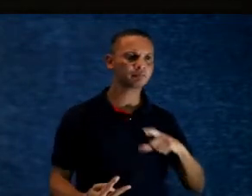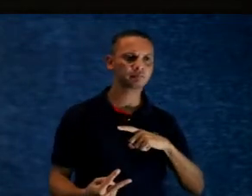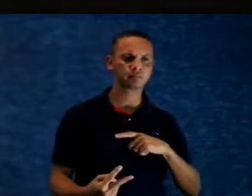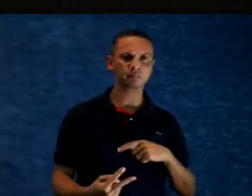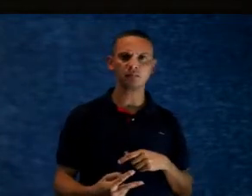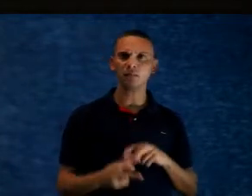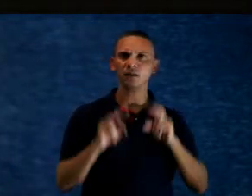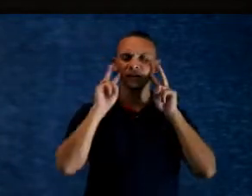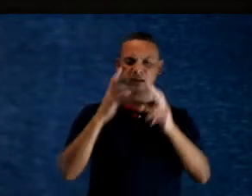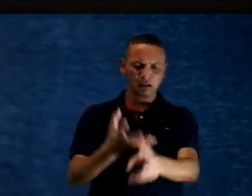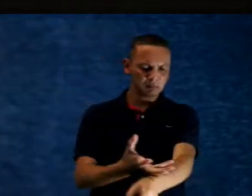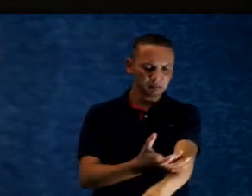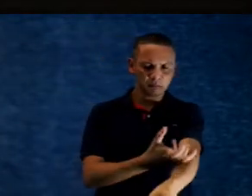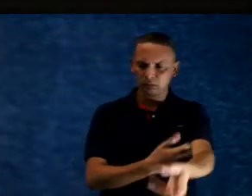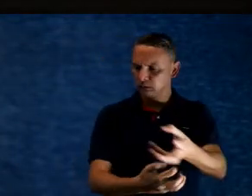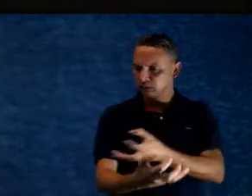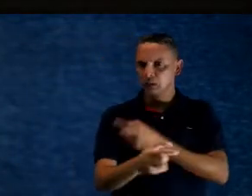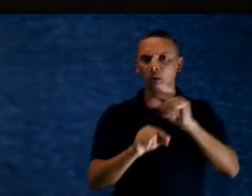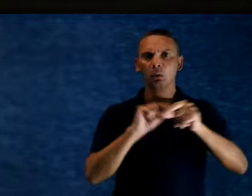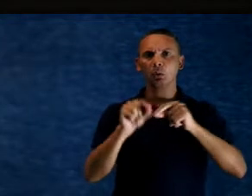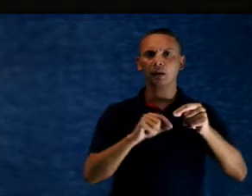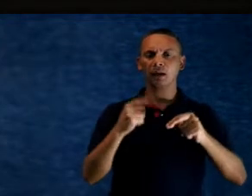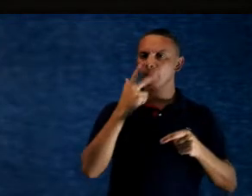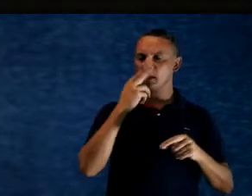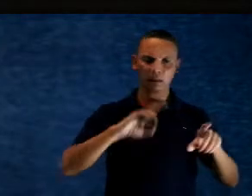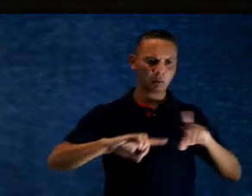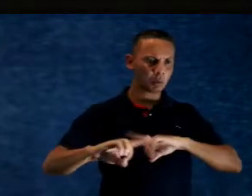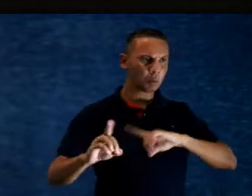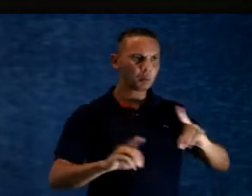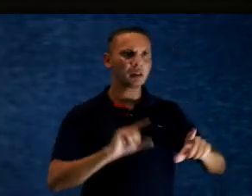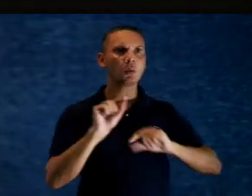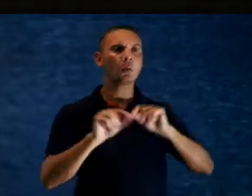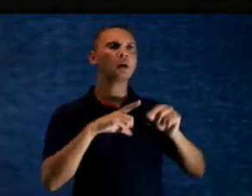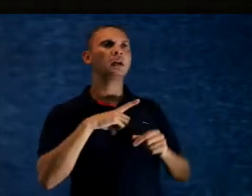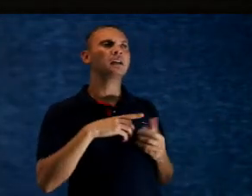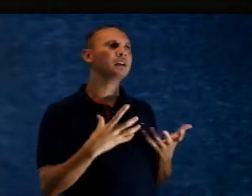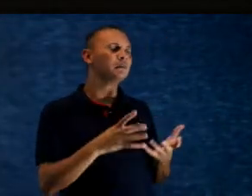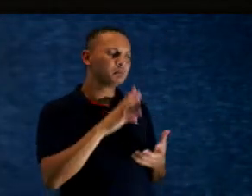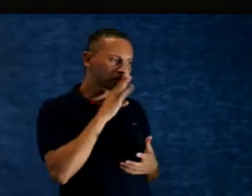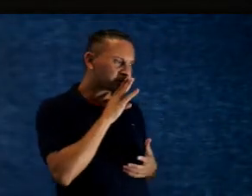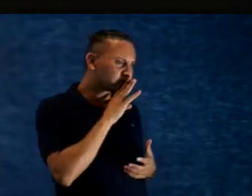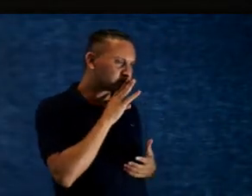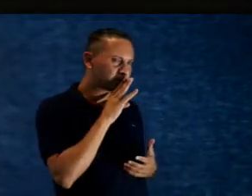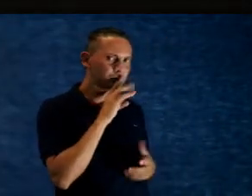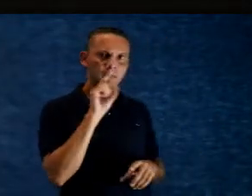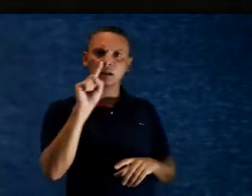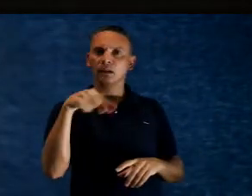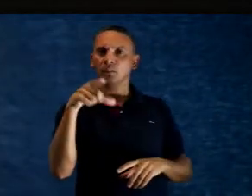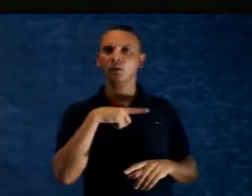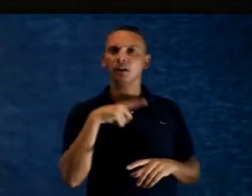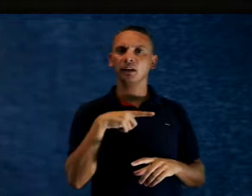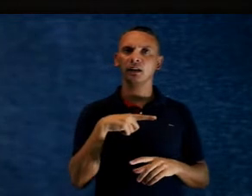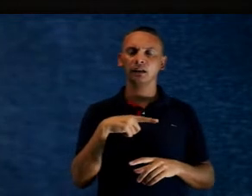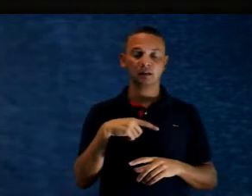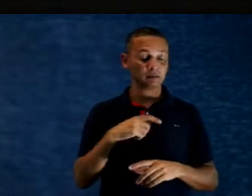era tão longe que desisti de procurá-lo. Imagino um quarto pavorosamente abafado. Minhas pernas